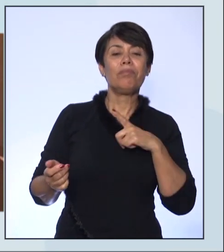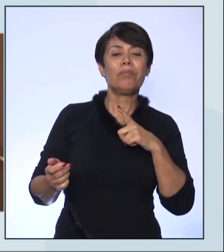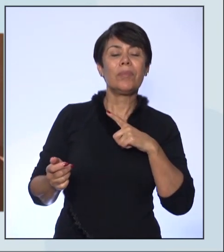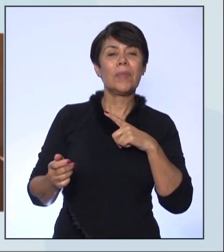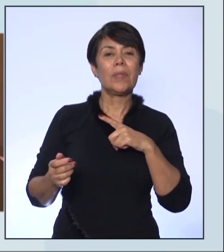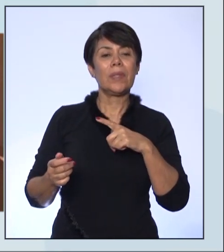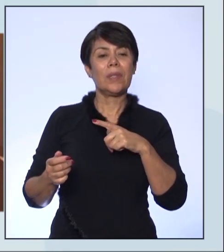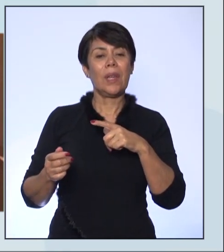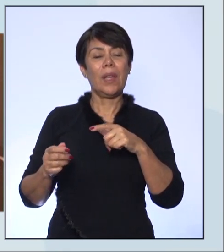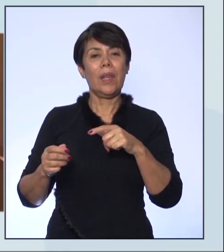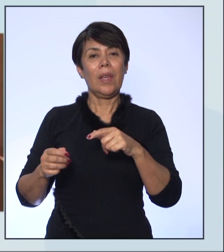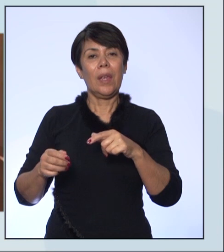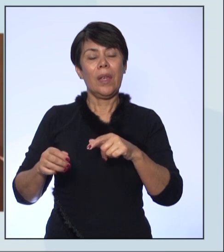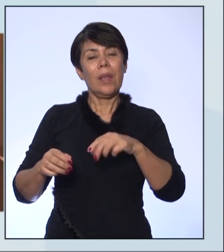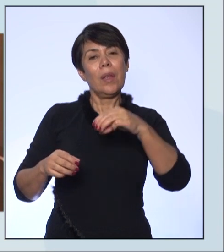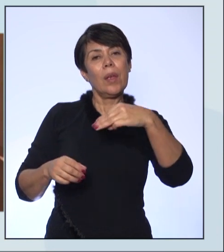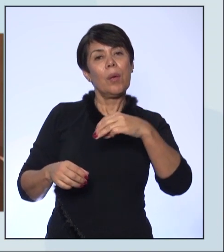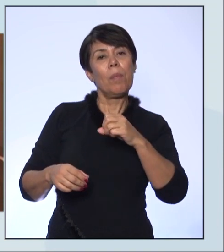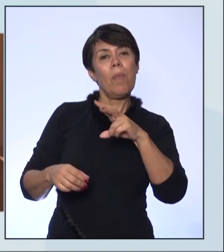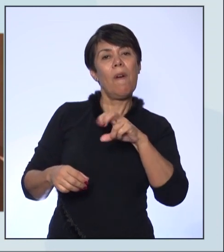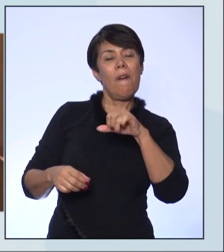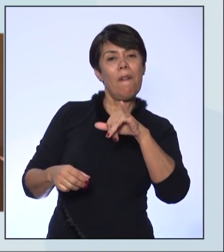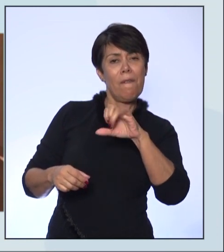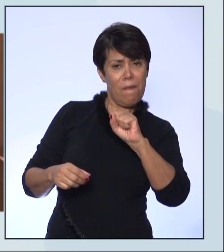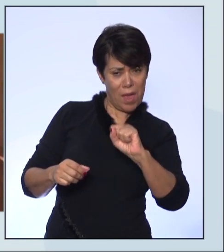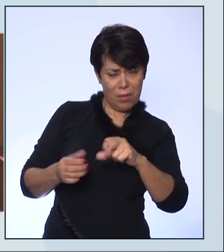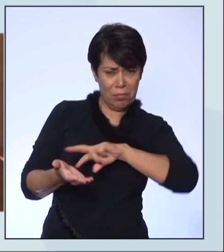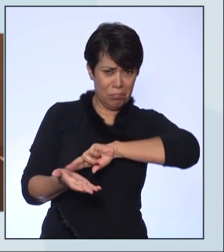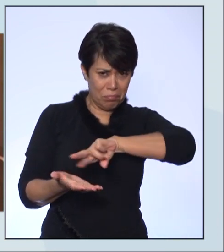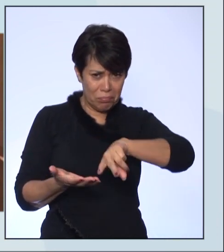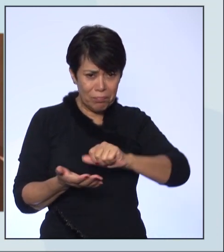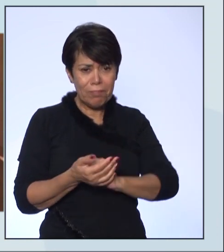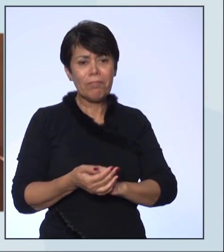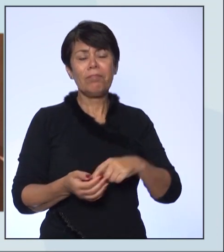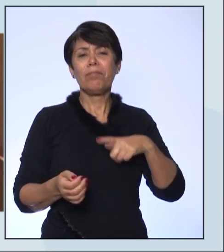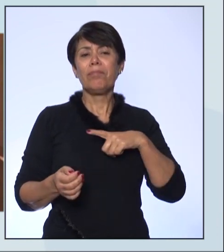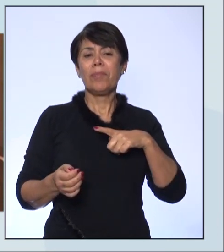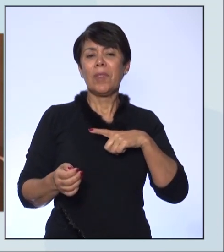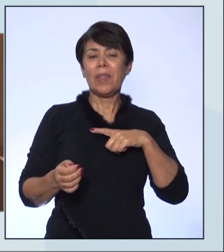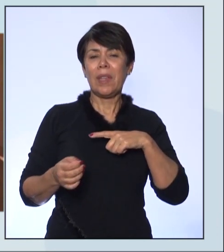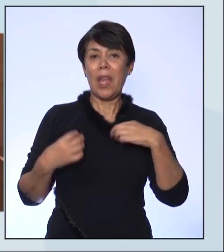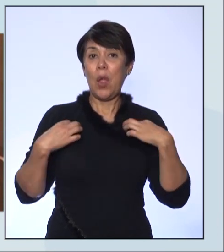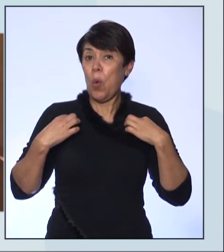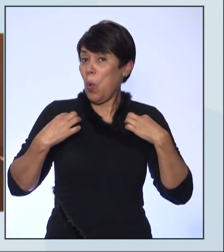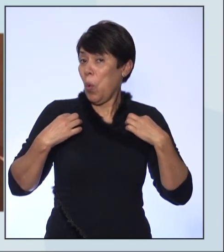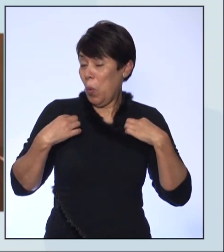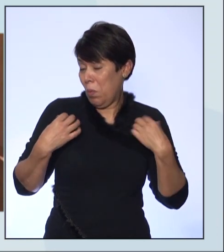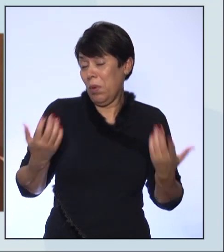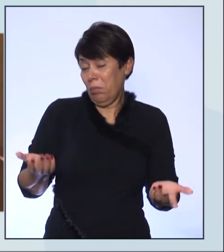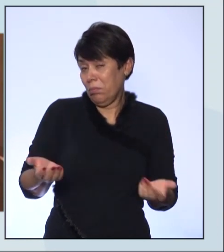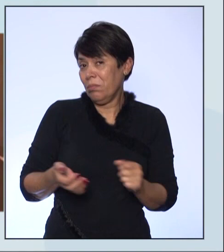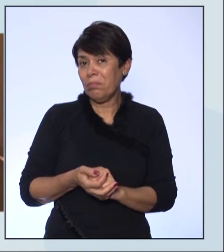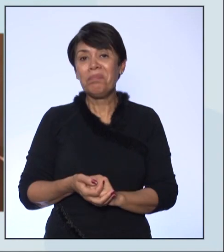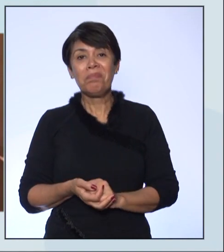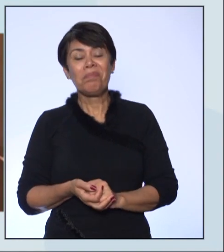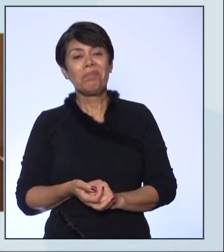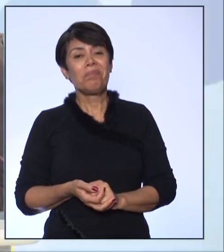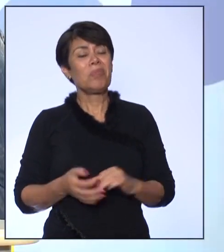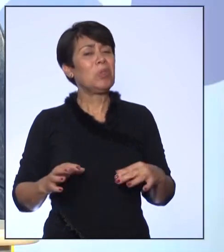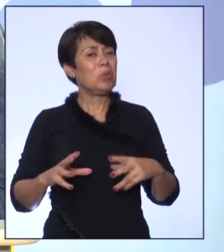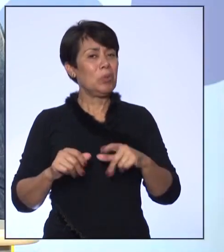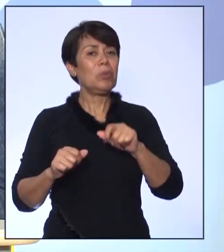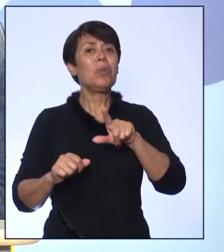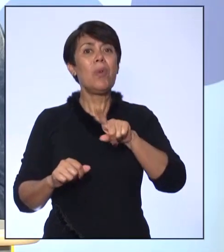peças de mobiliário, nós temos, né, peças de roupa, enfim. Então, tudo isso